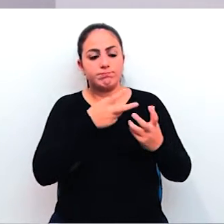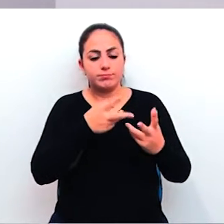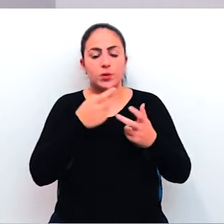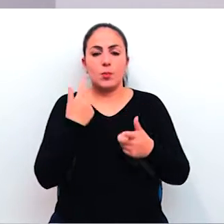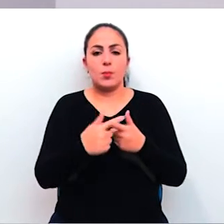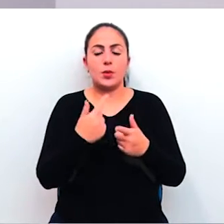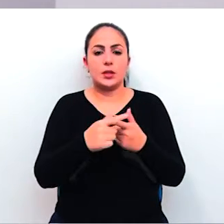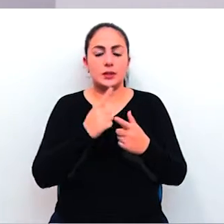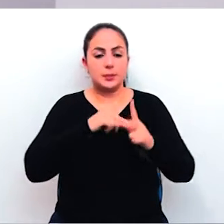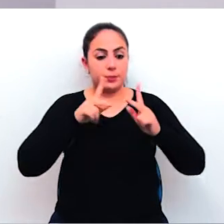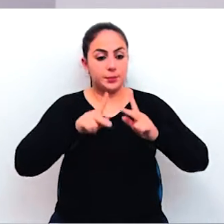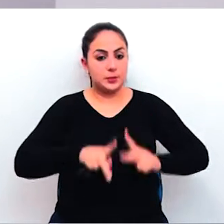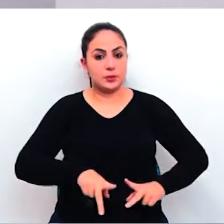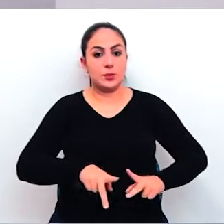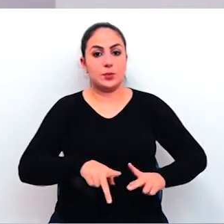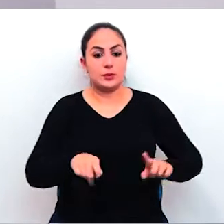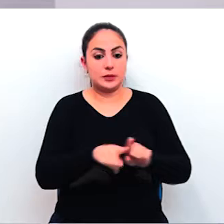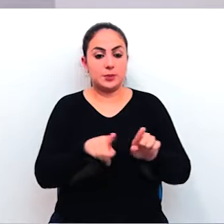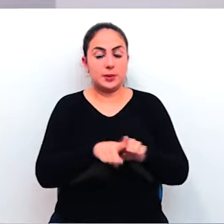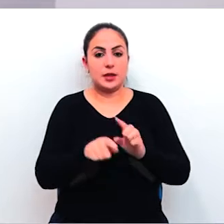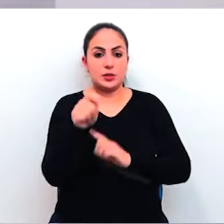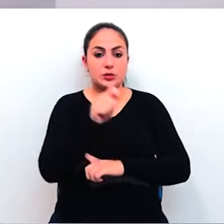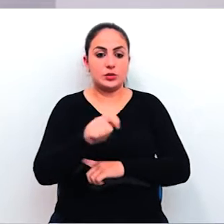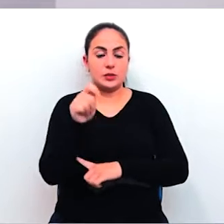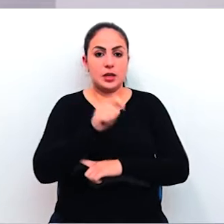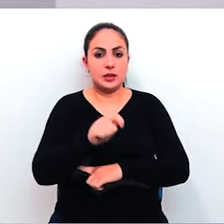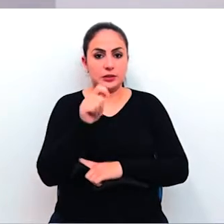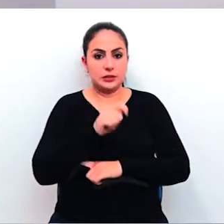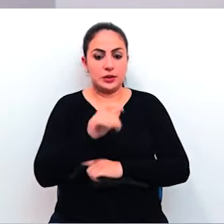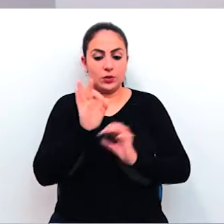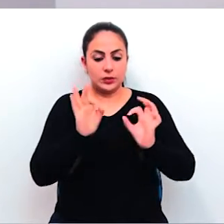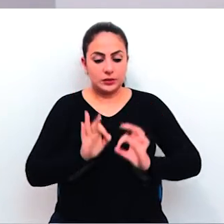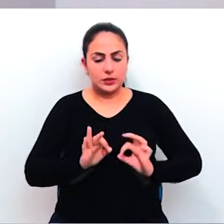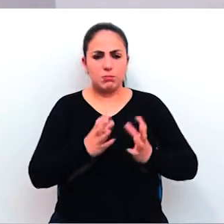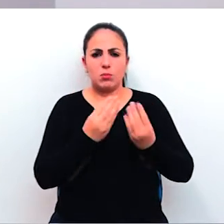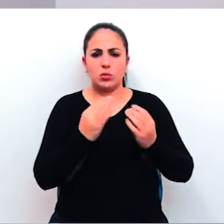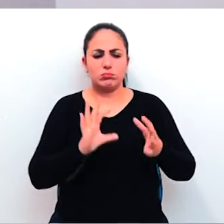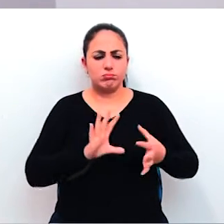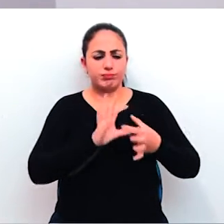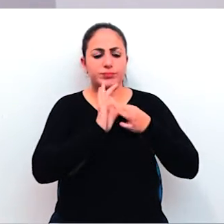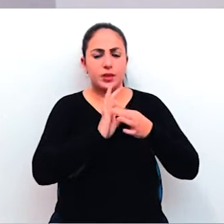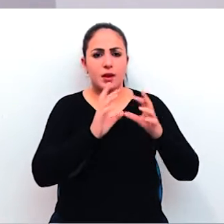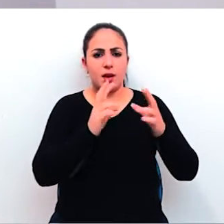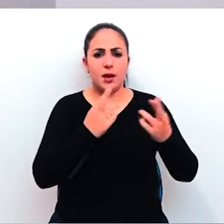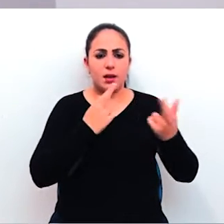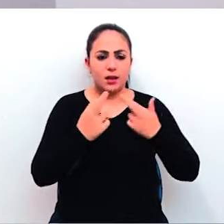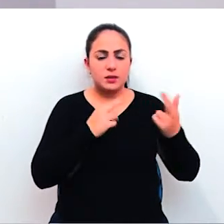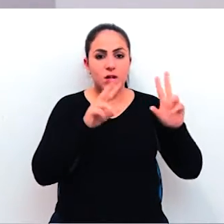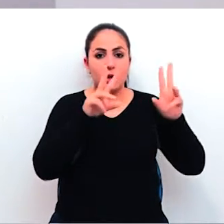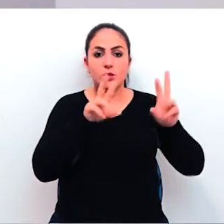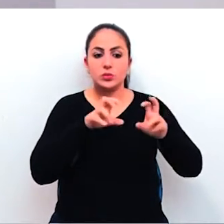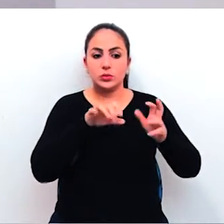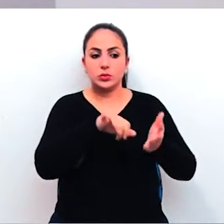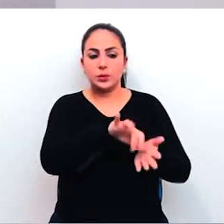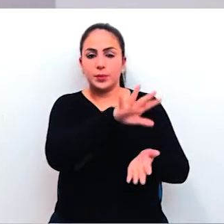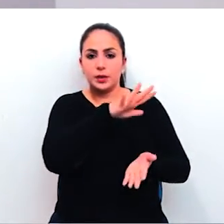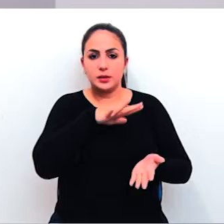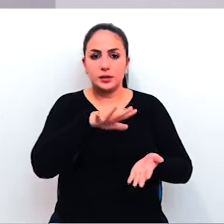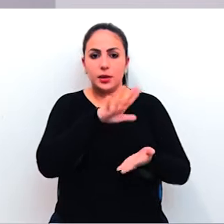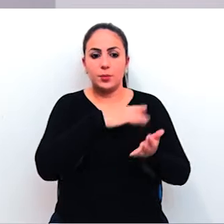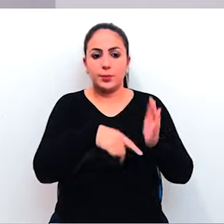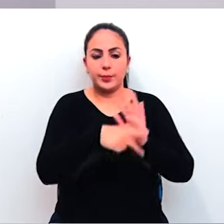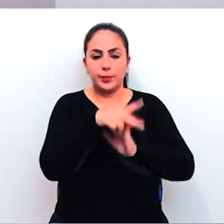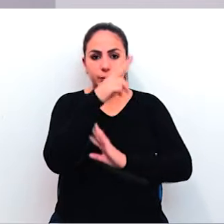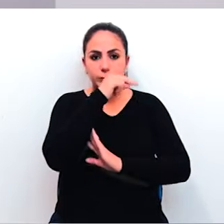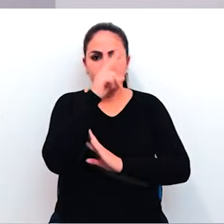por ter pessoas e ea sociedade civil organizada muito ligadas nos termos ambientais nas